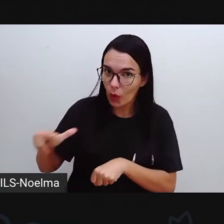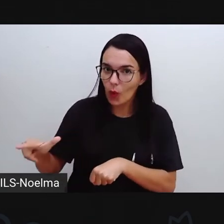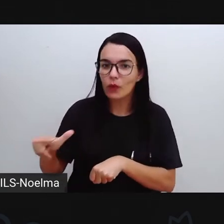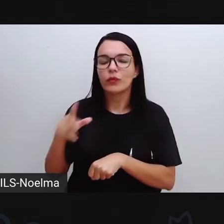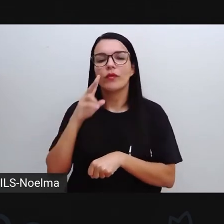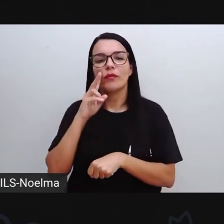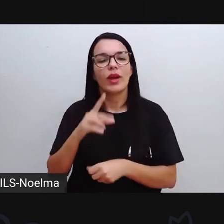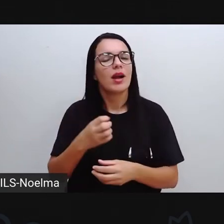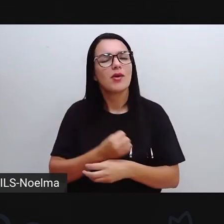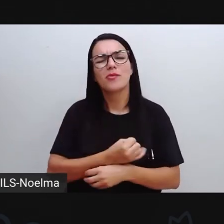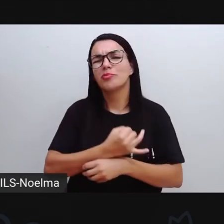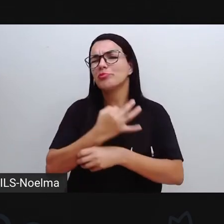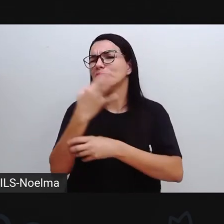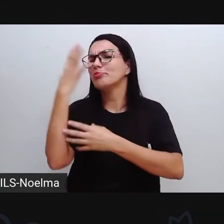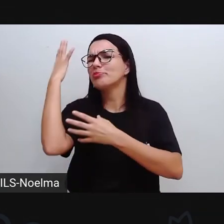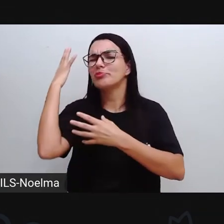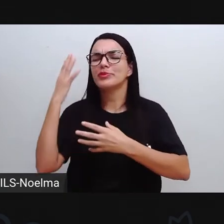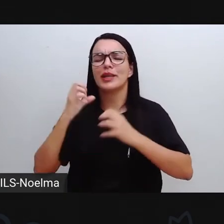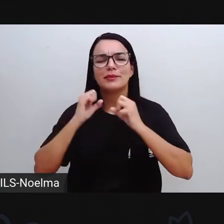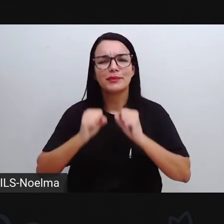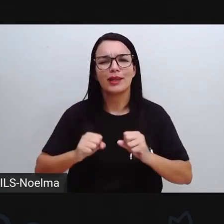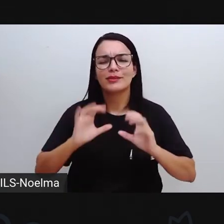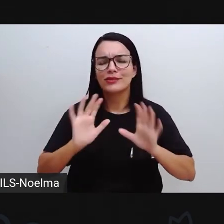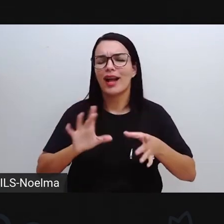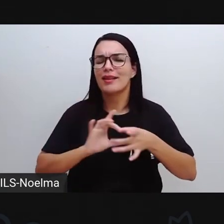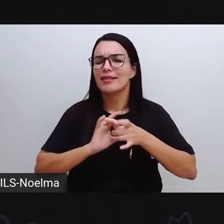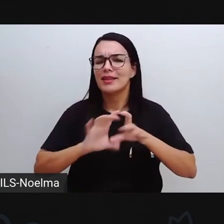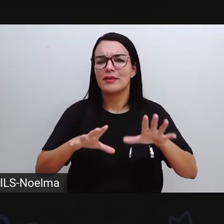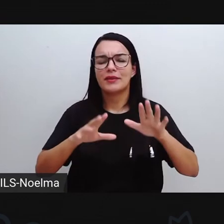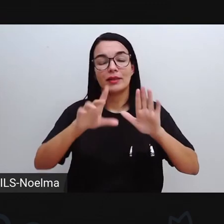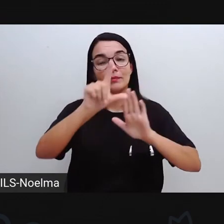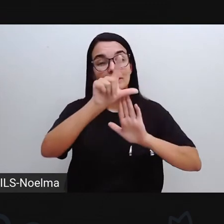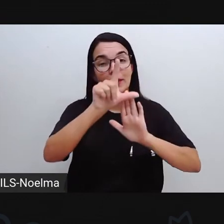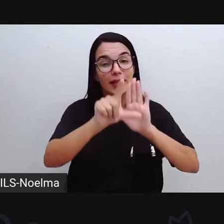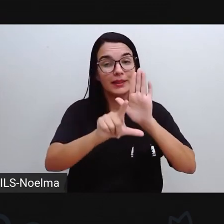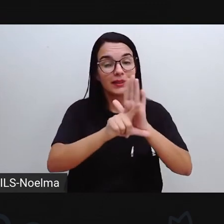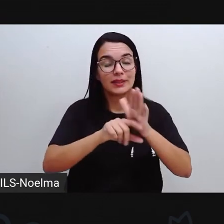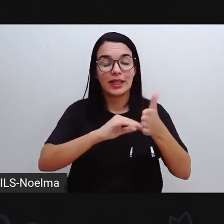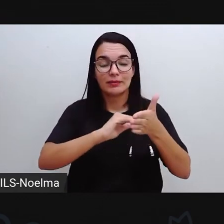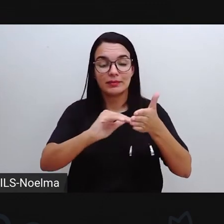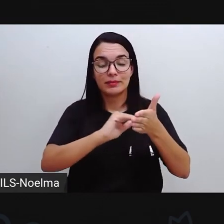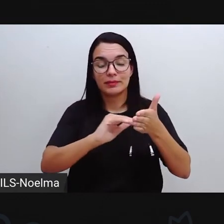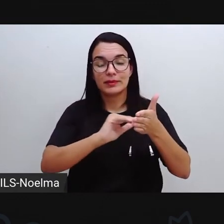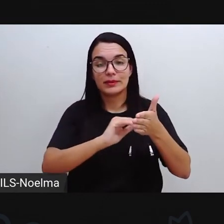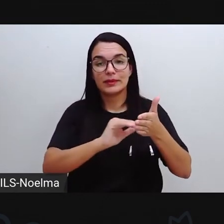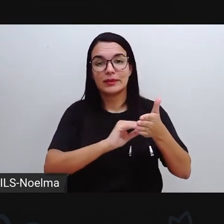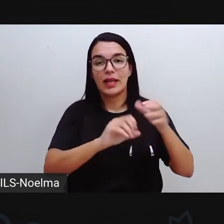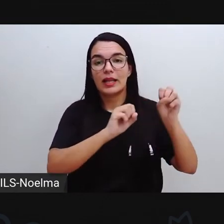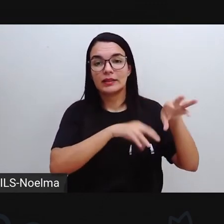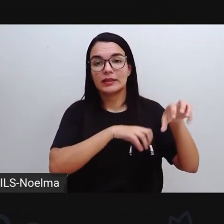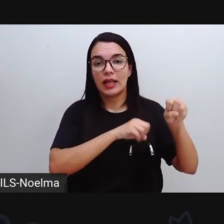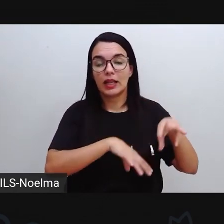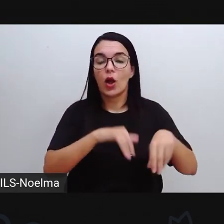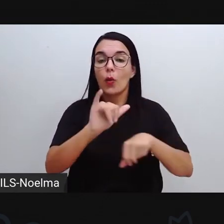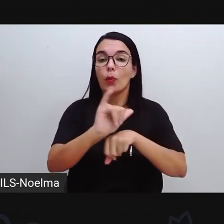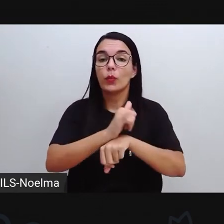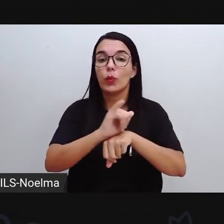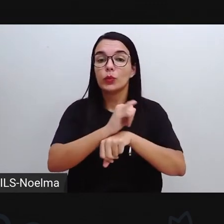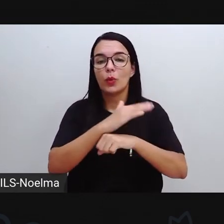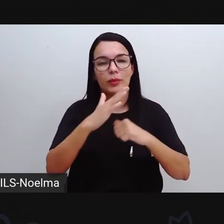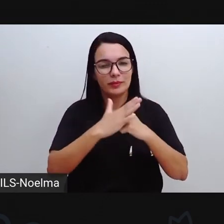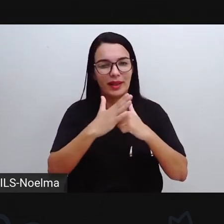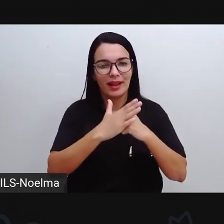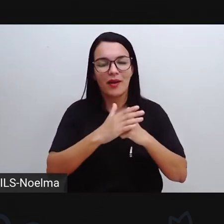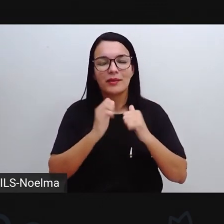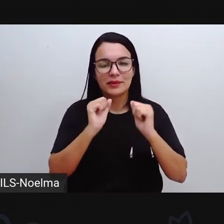né? Quantas vezes vocês quiserem, ele está disponível lá no nosso canal da Seduc de Feira de Santana, no YouTube. Não só